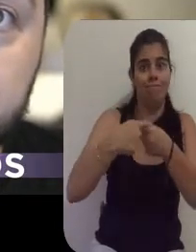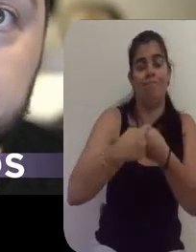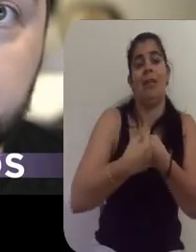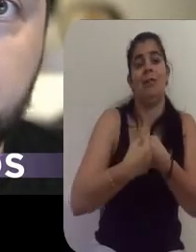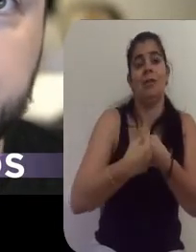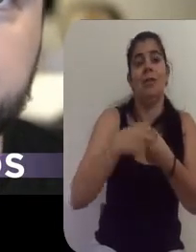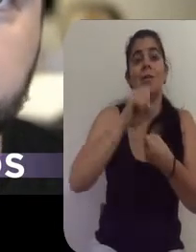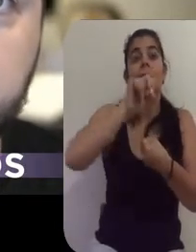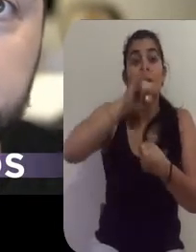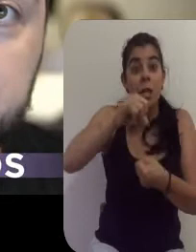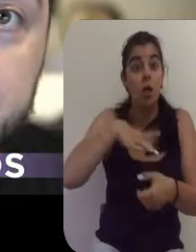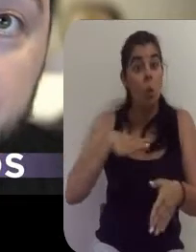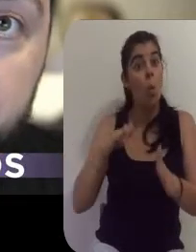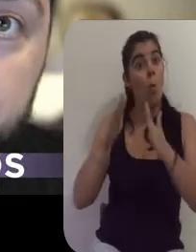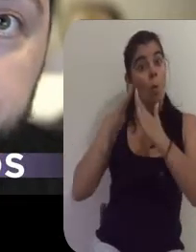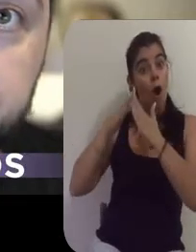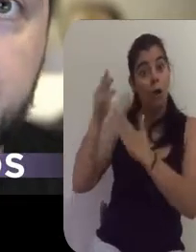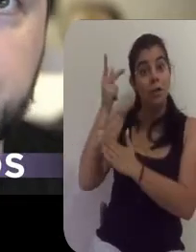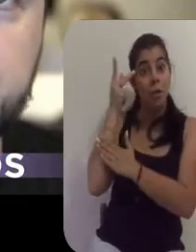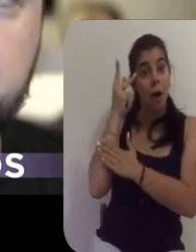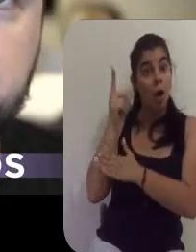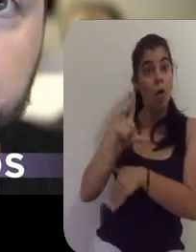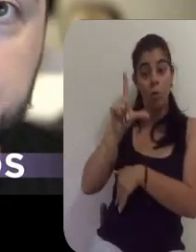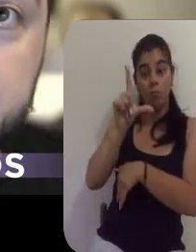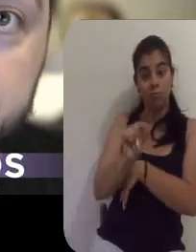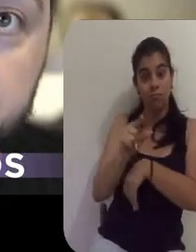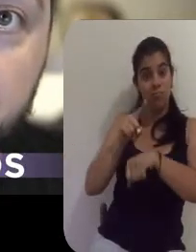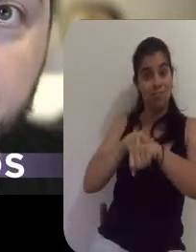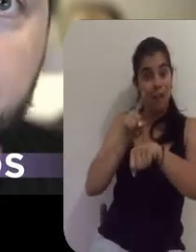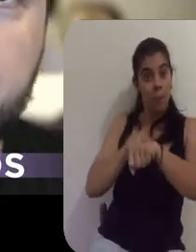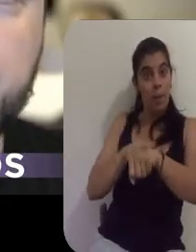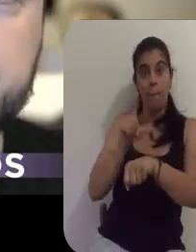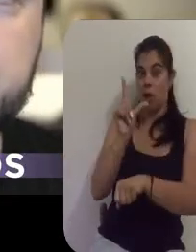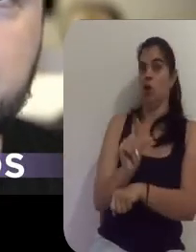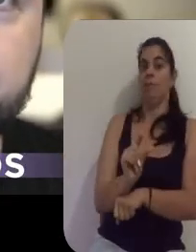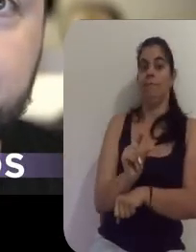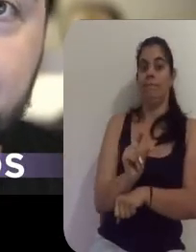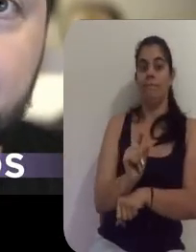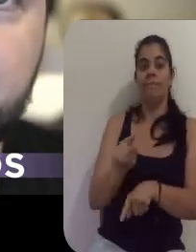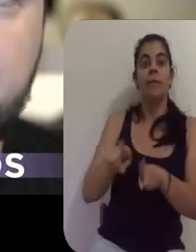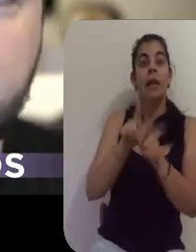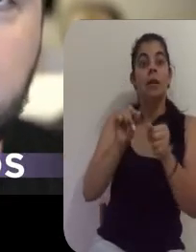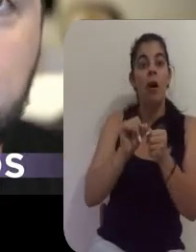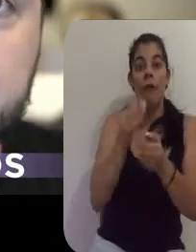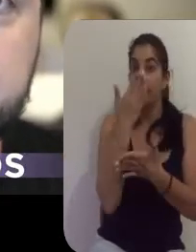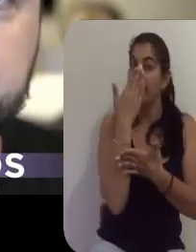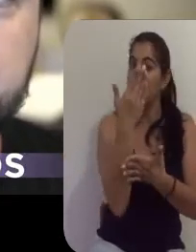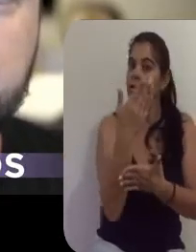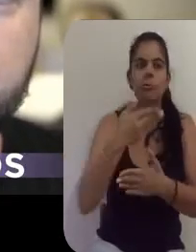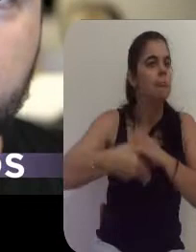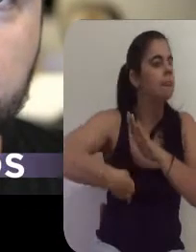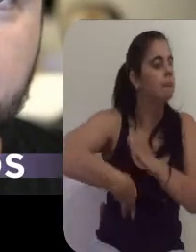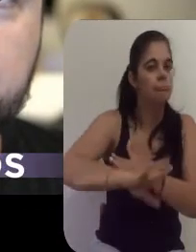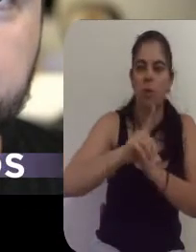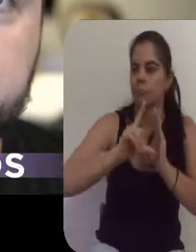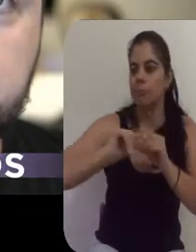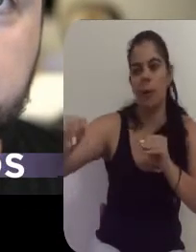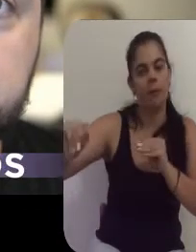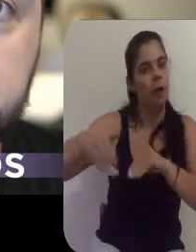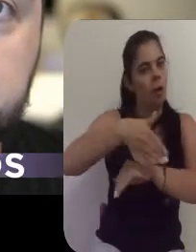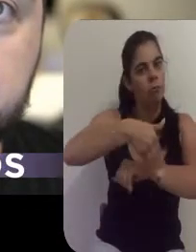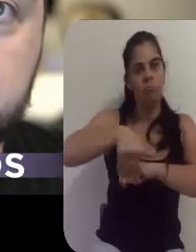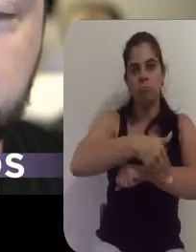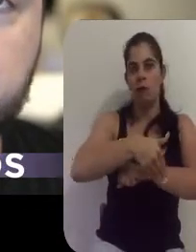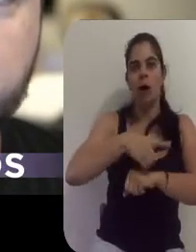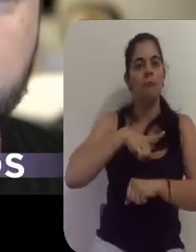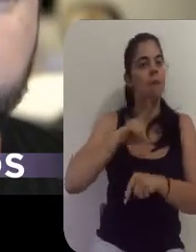para frente, a gente não pode mais sair na rua, a gente não pode mais circular, a gente tem que evitar ao máximo o contato físico com